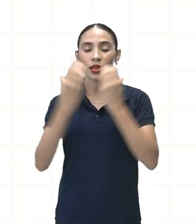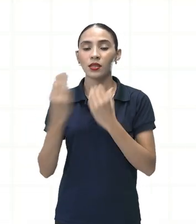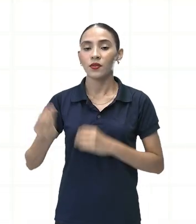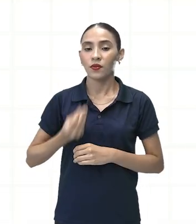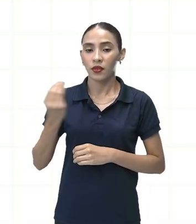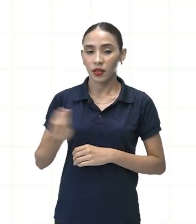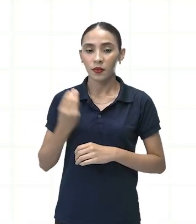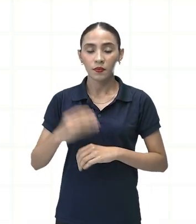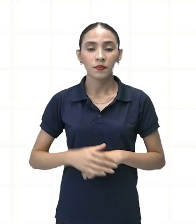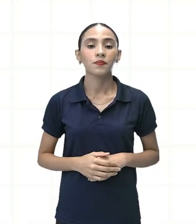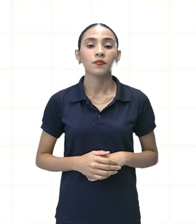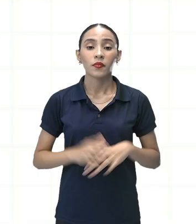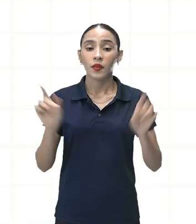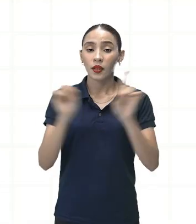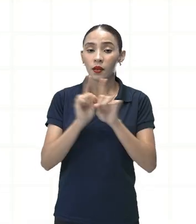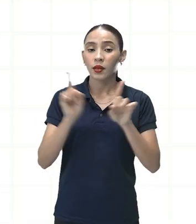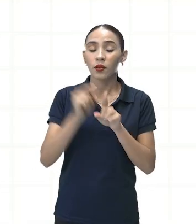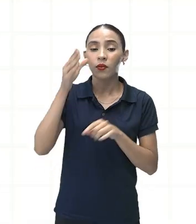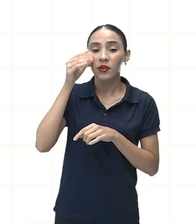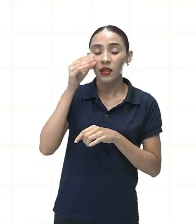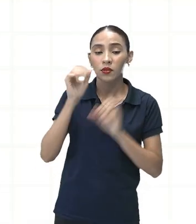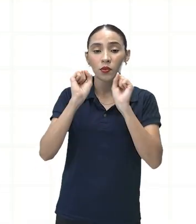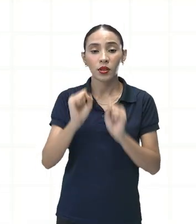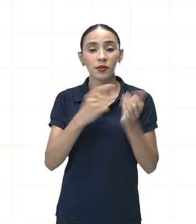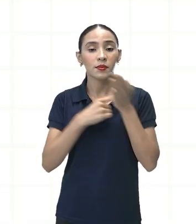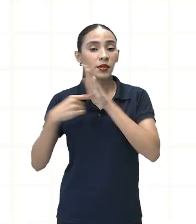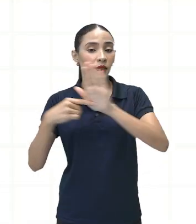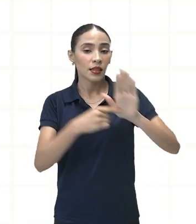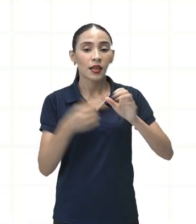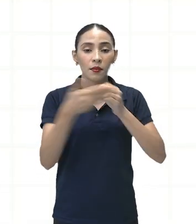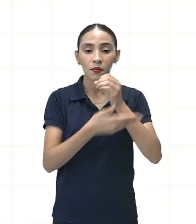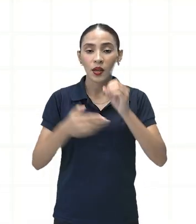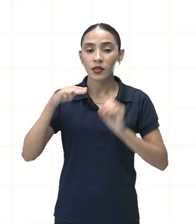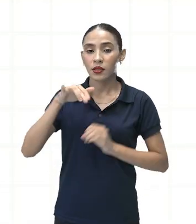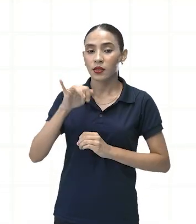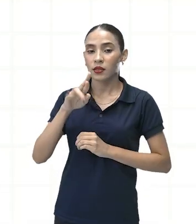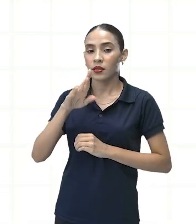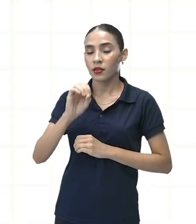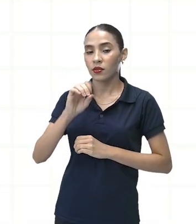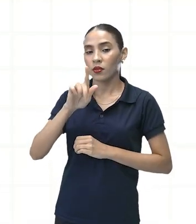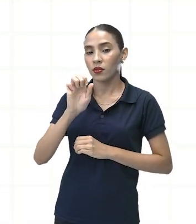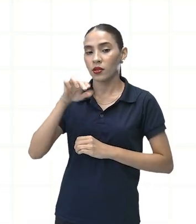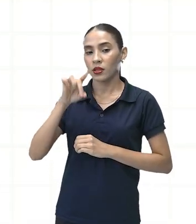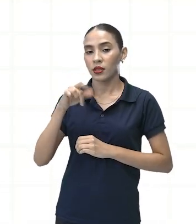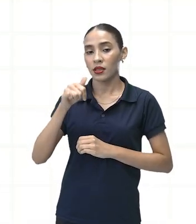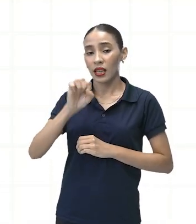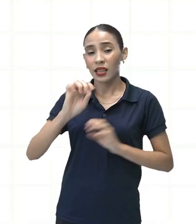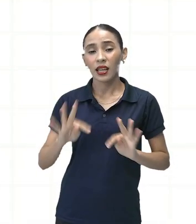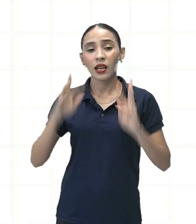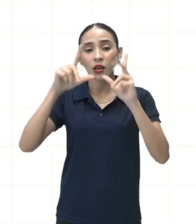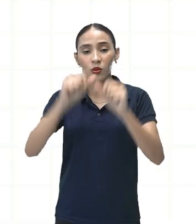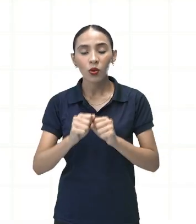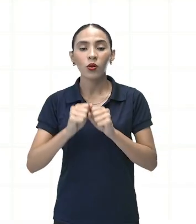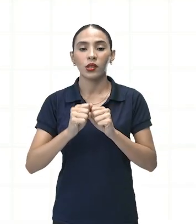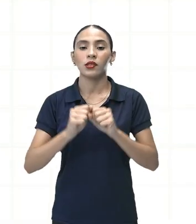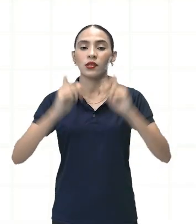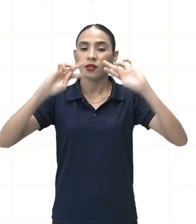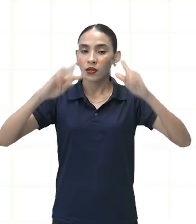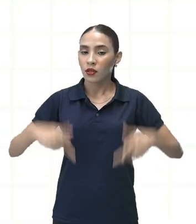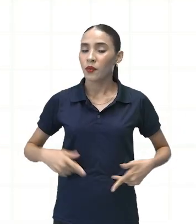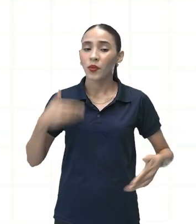que definem, então, as características presentes em um organismo. E uma curiosidade que nós podemos citar sobre as